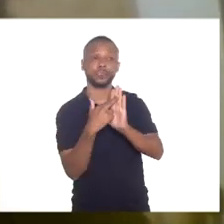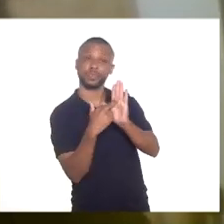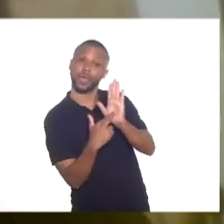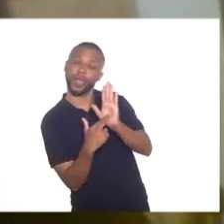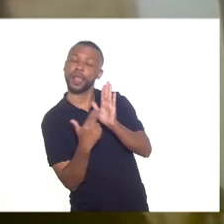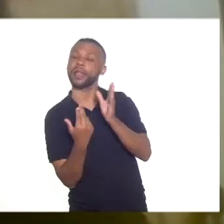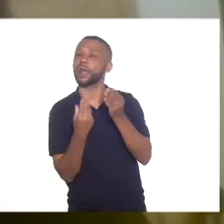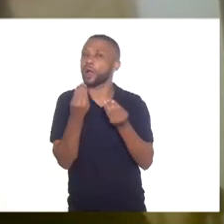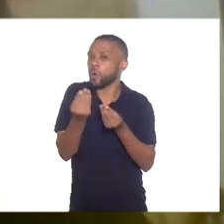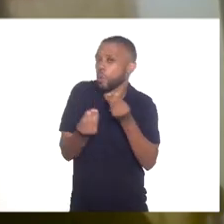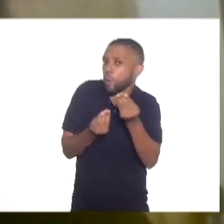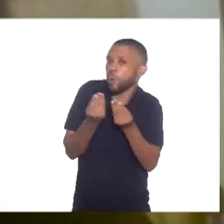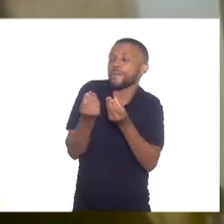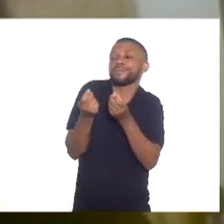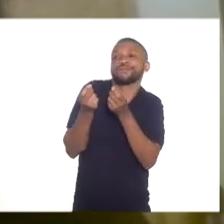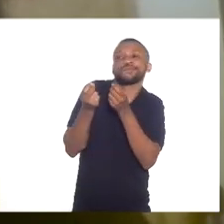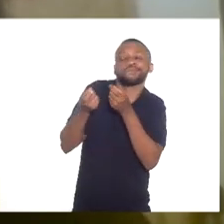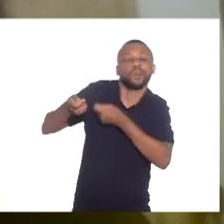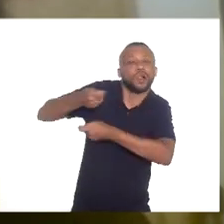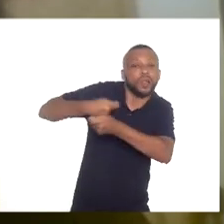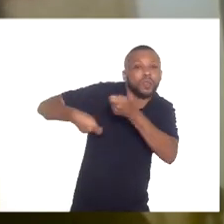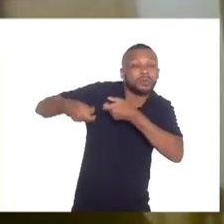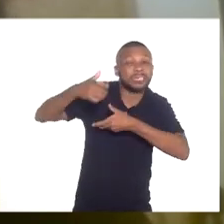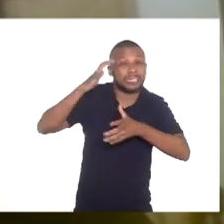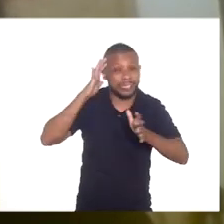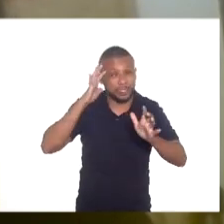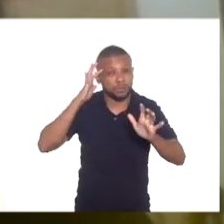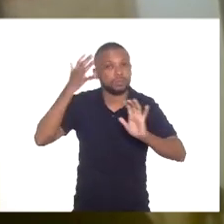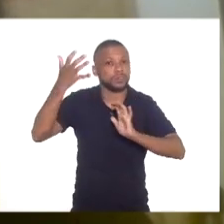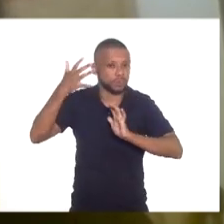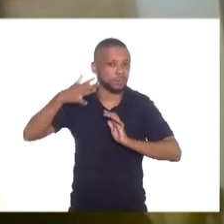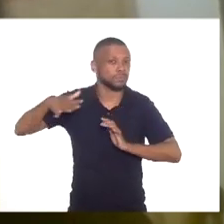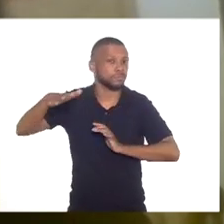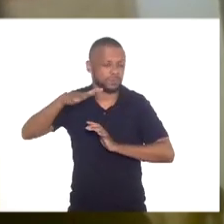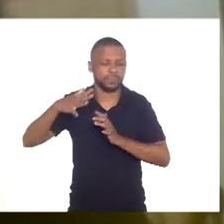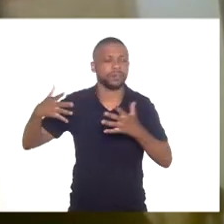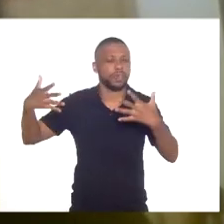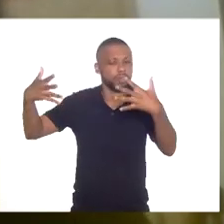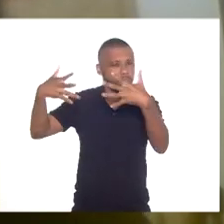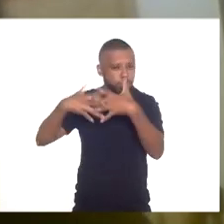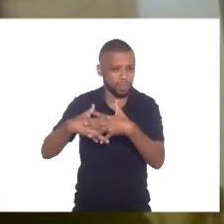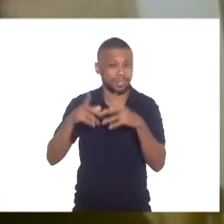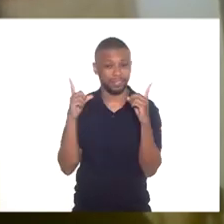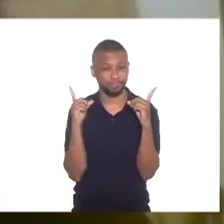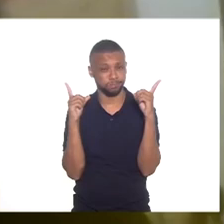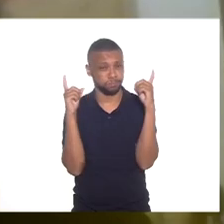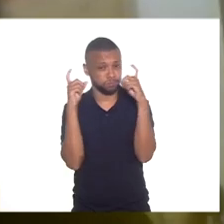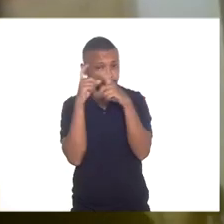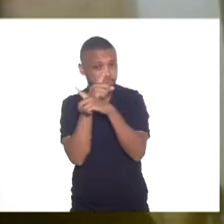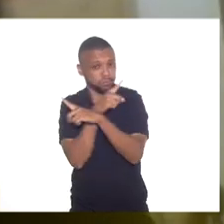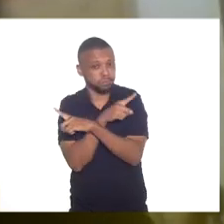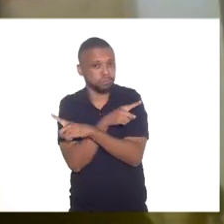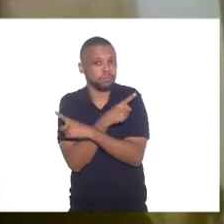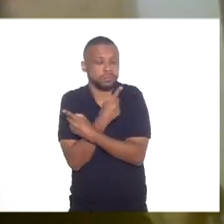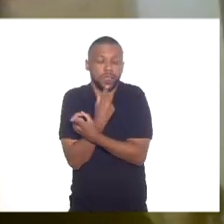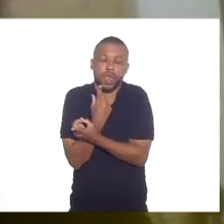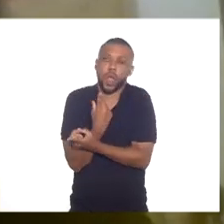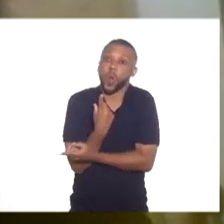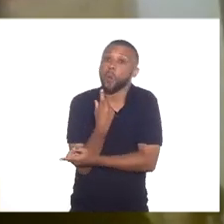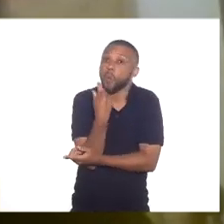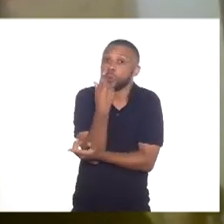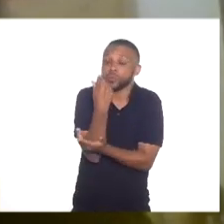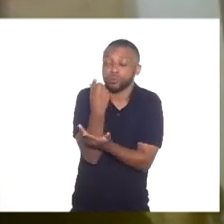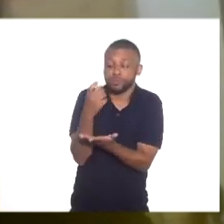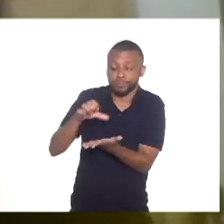dessa, vamos dizer assim, dessa situação complicada que era um único